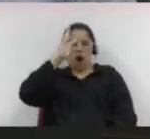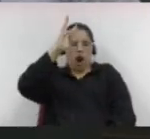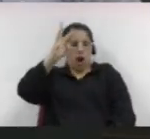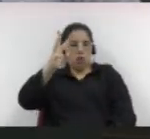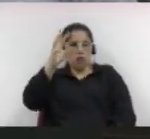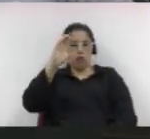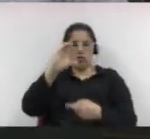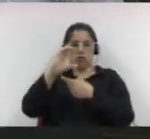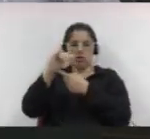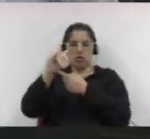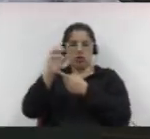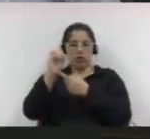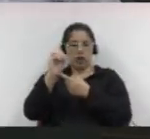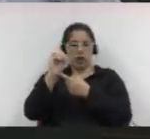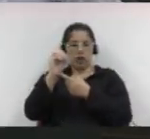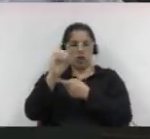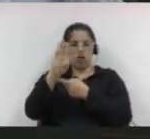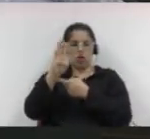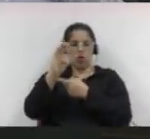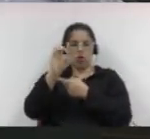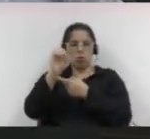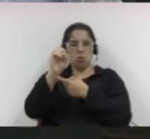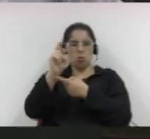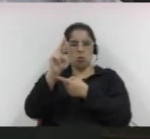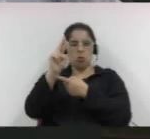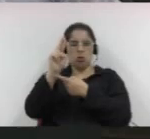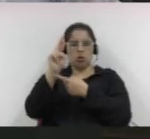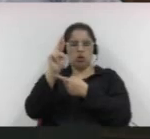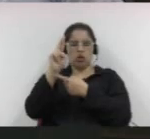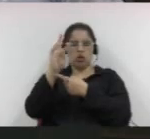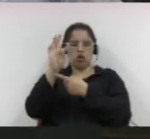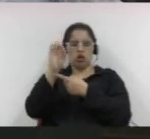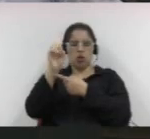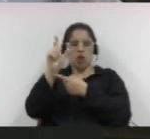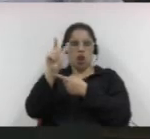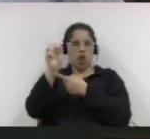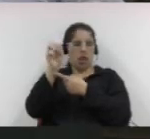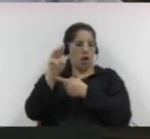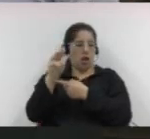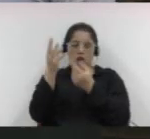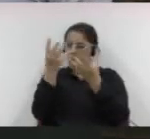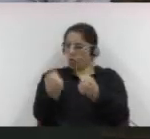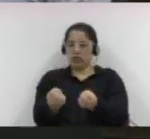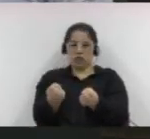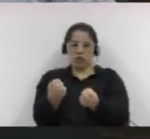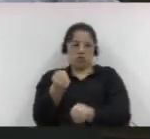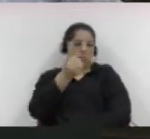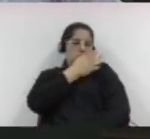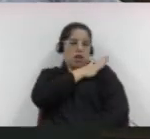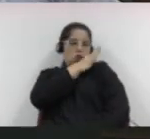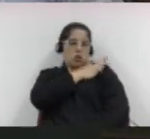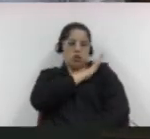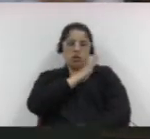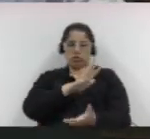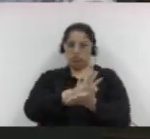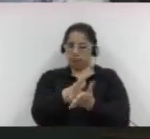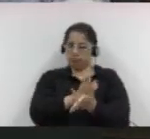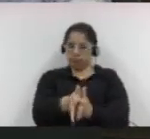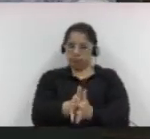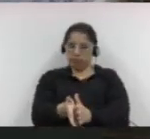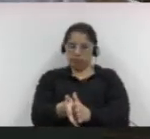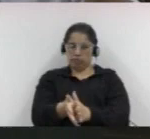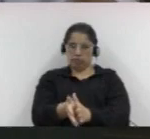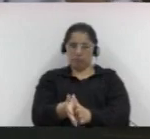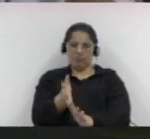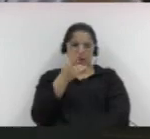processar de 1 milhão aquela rádio. Porque eu não aceito. Isso é racismo. Eu não aceito. Eu não aceito